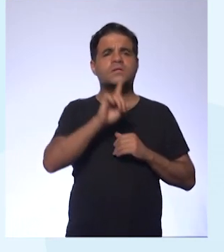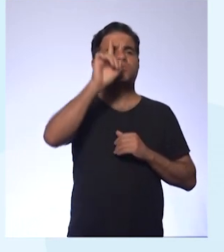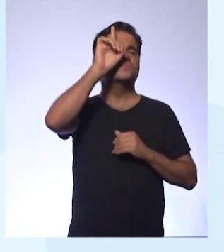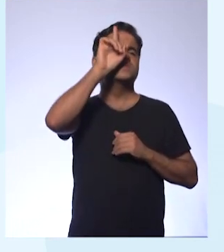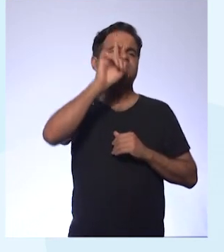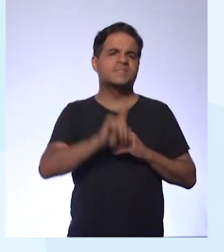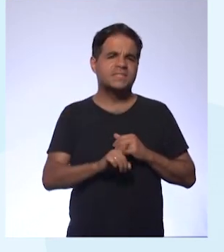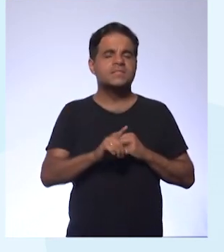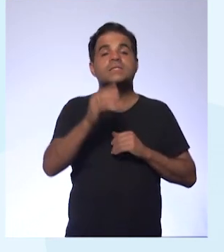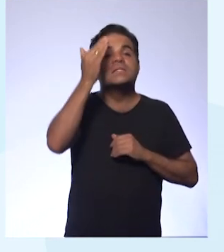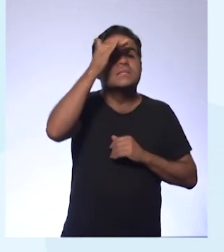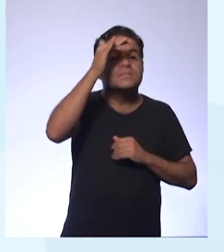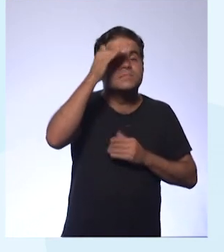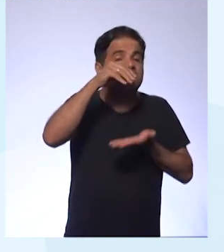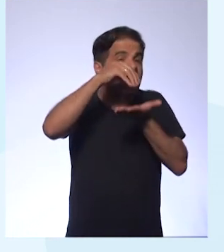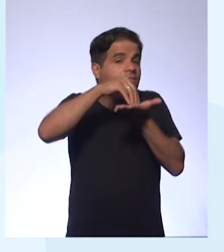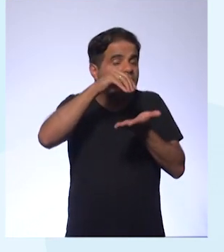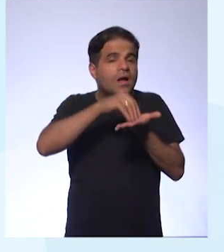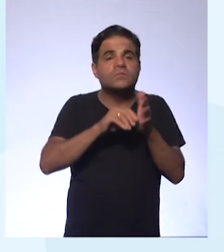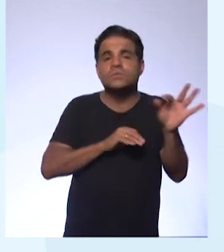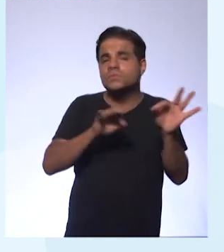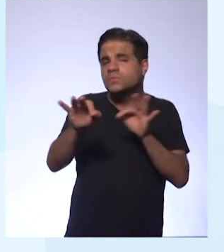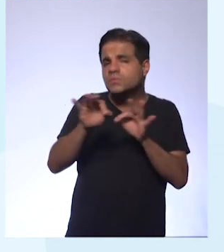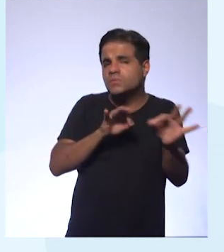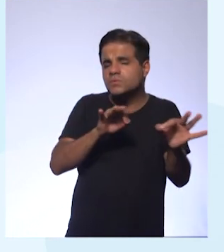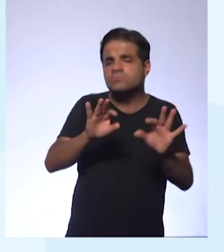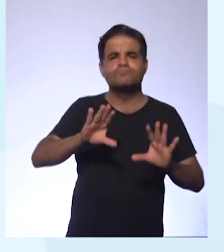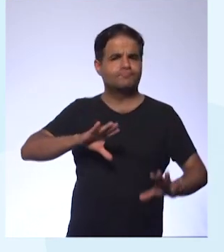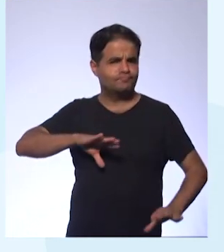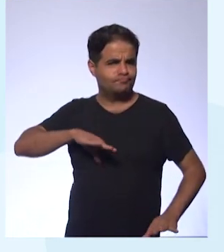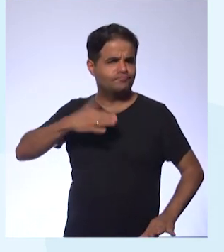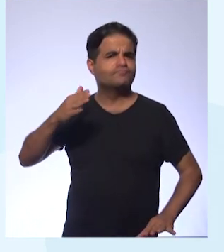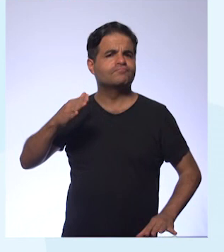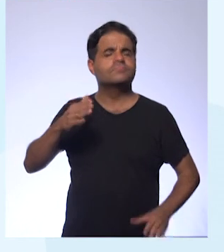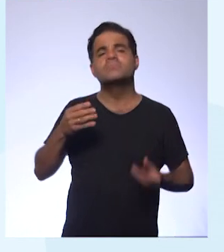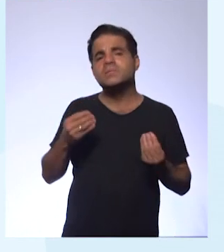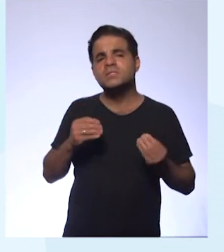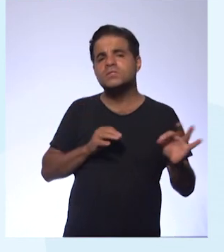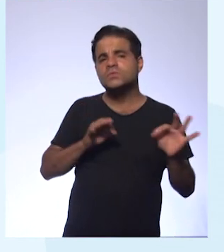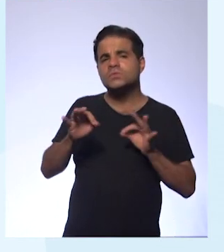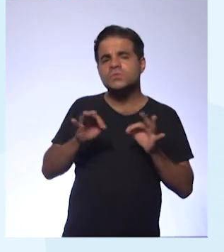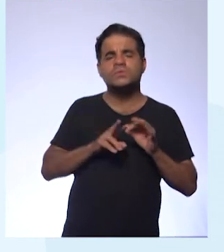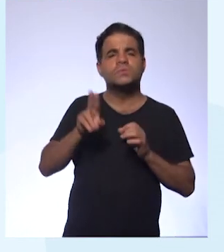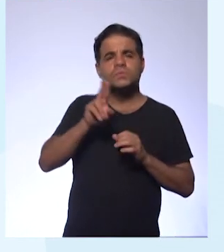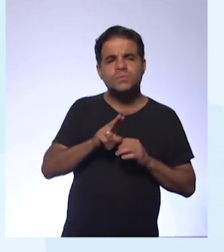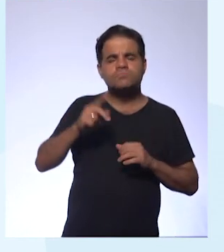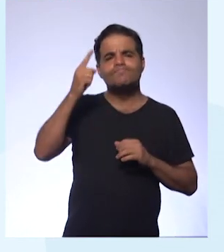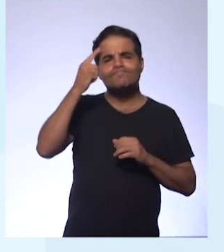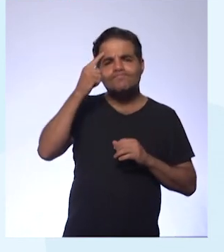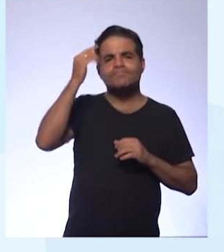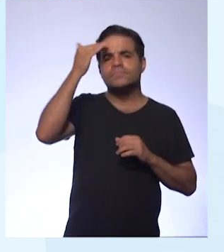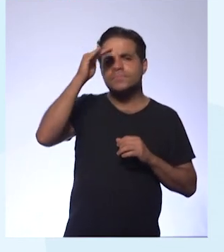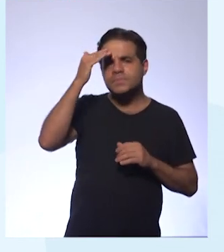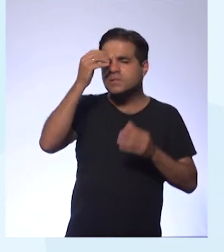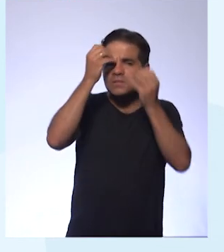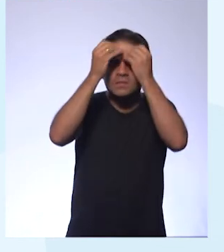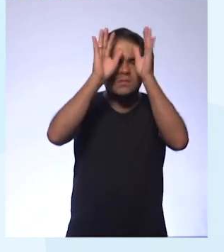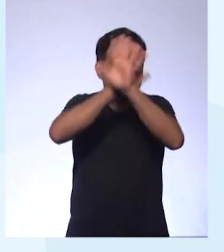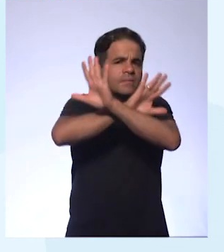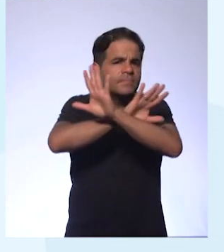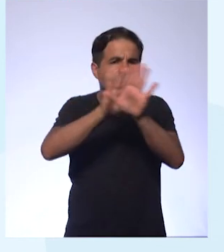do entendimento, mas da falta de resolução e coragem para se fazer o uso do entendimento independentemente